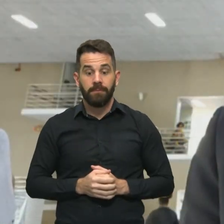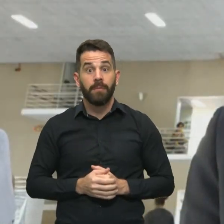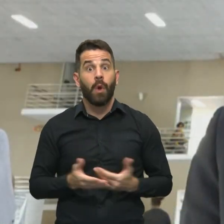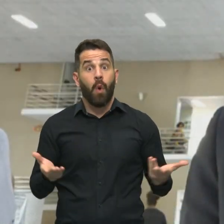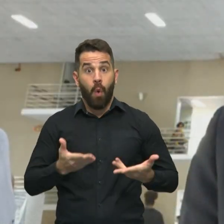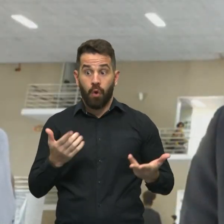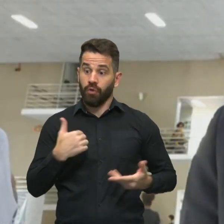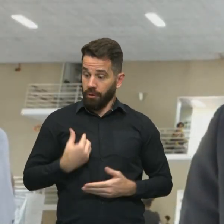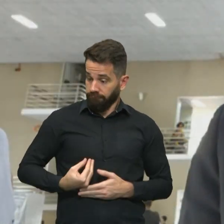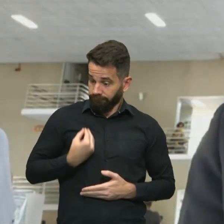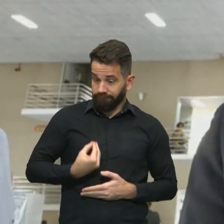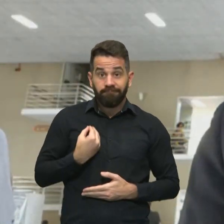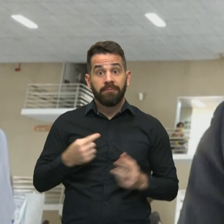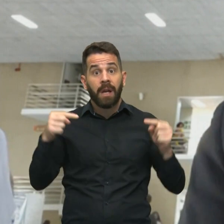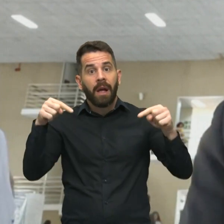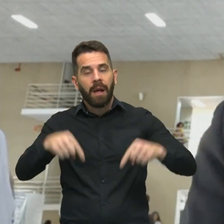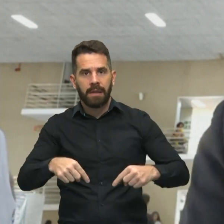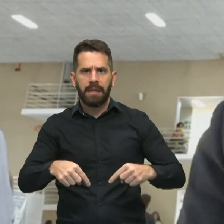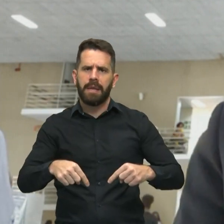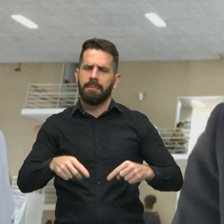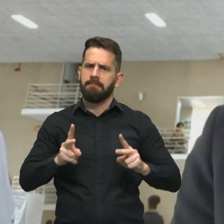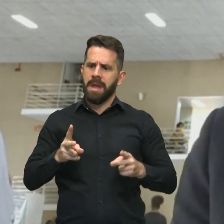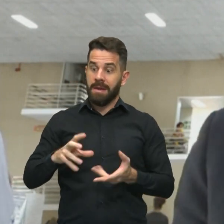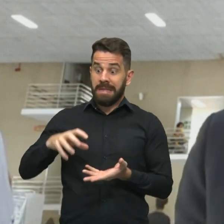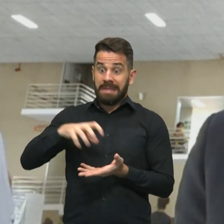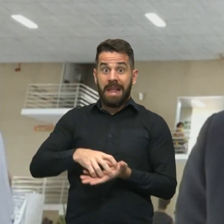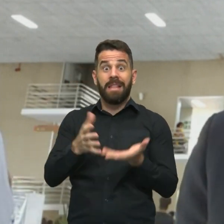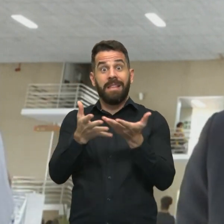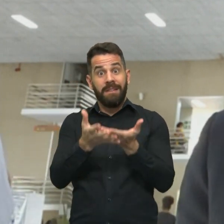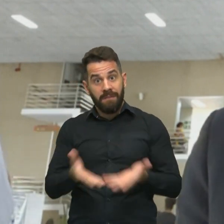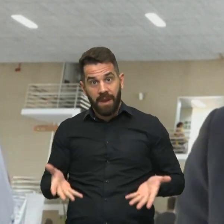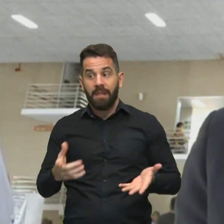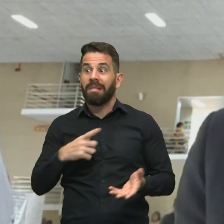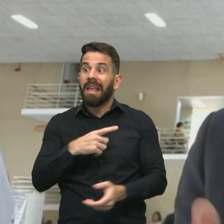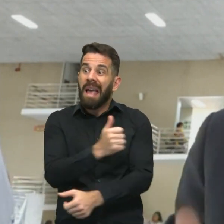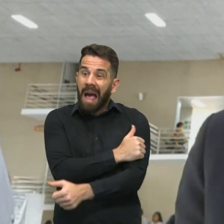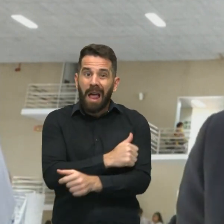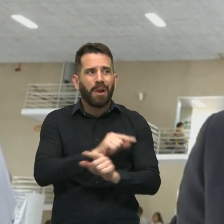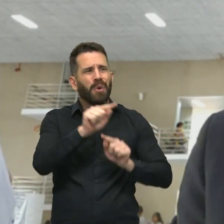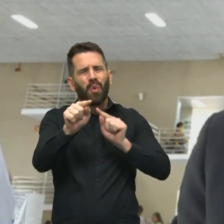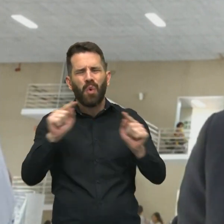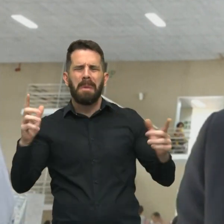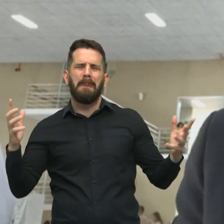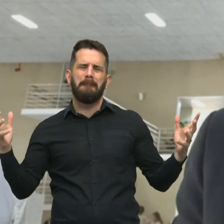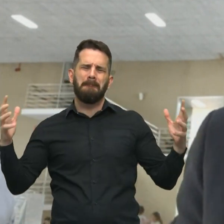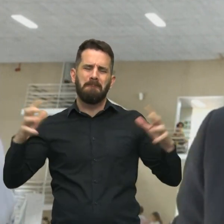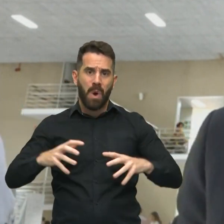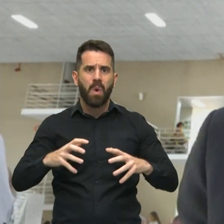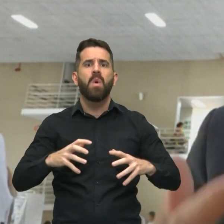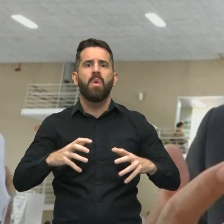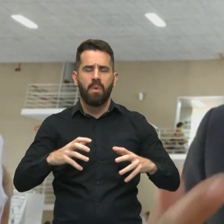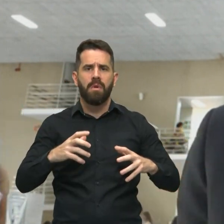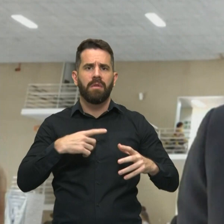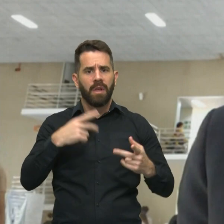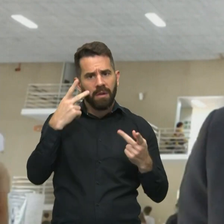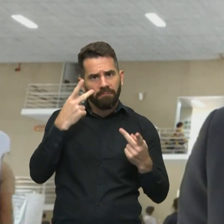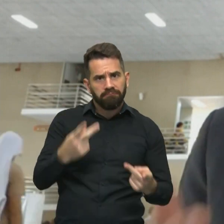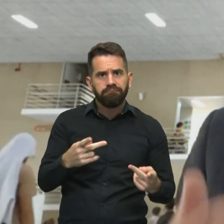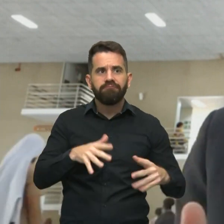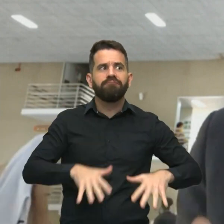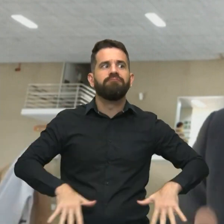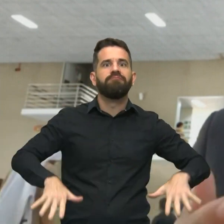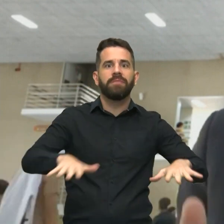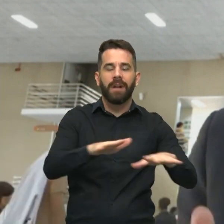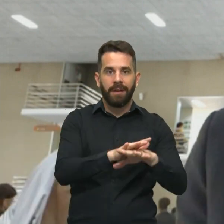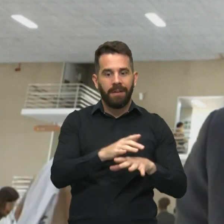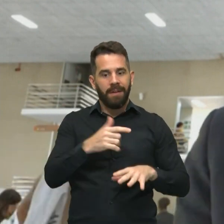de eventos, porque aqui hoje nós estamos recebendo estudantes dos espaços de profissões, e eu queria aproveitar a oportunidade e passar essa energia positiva, que